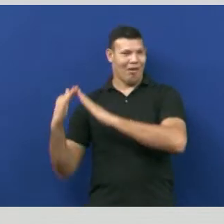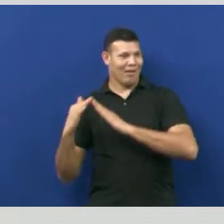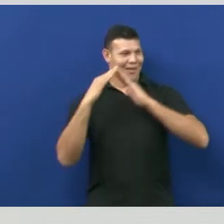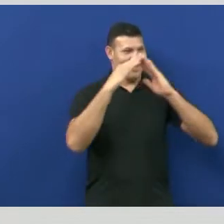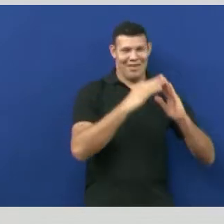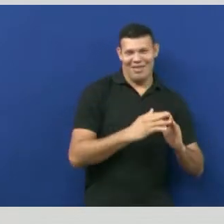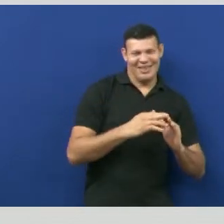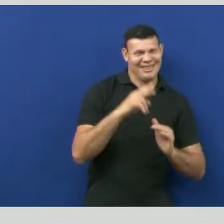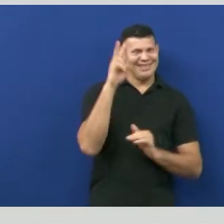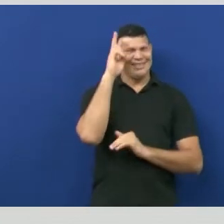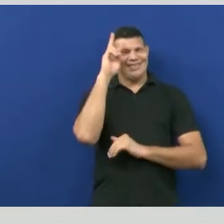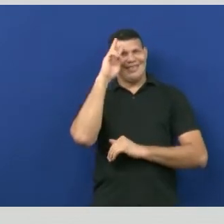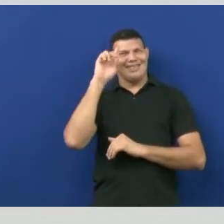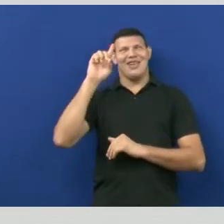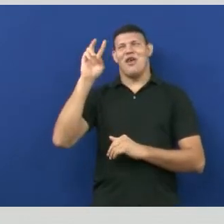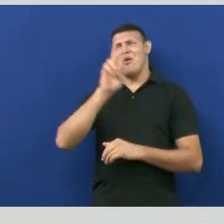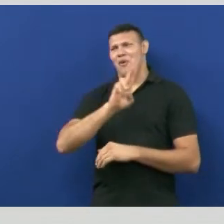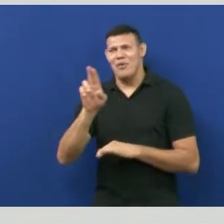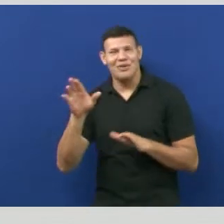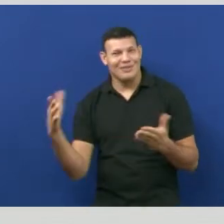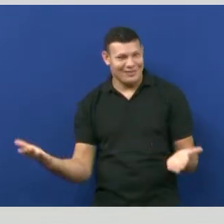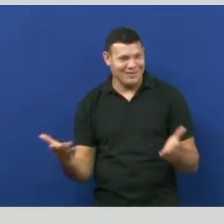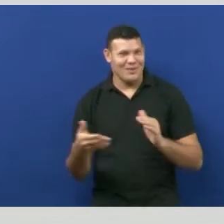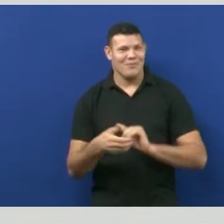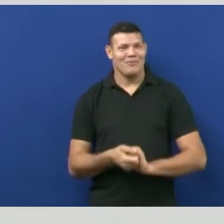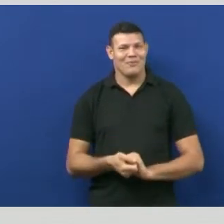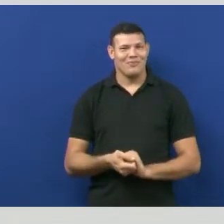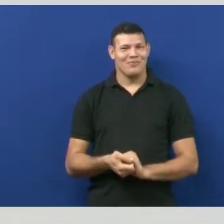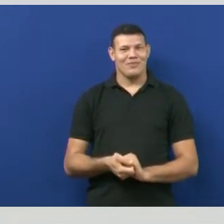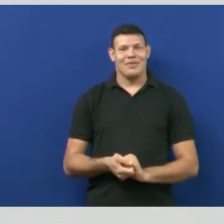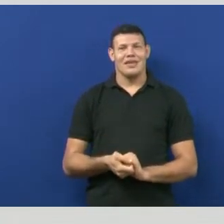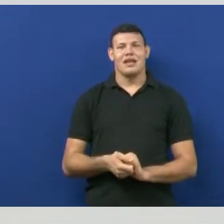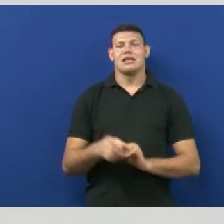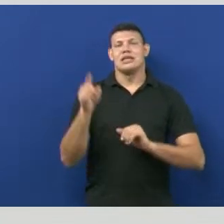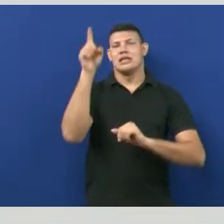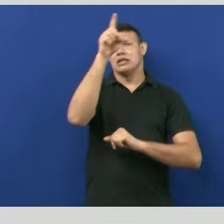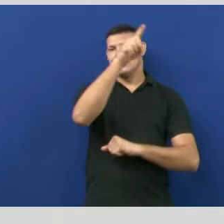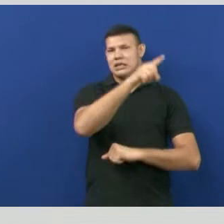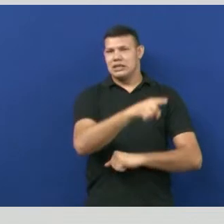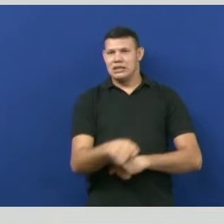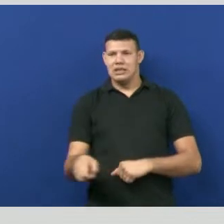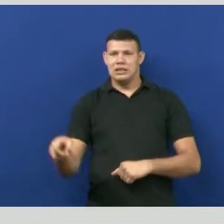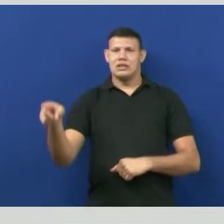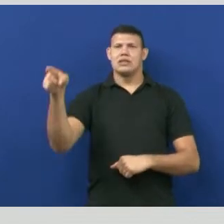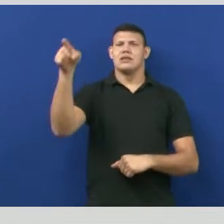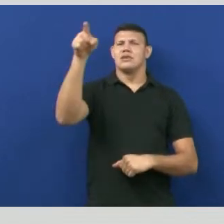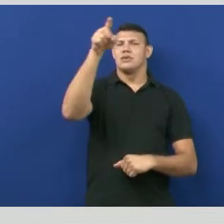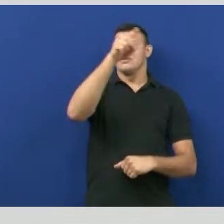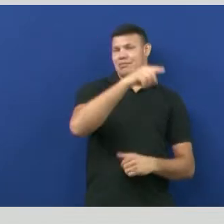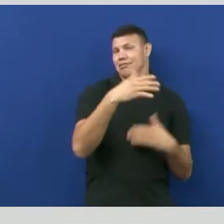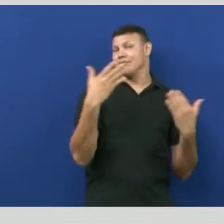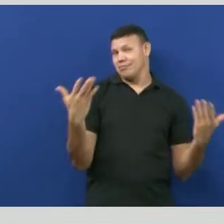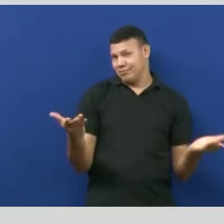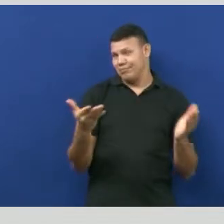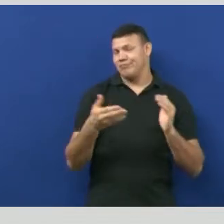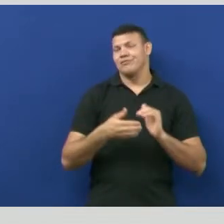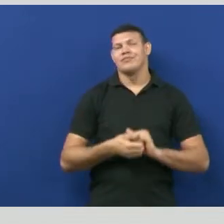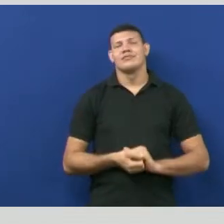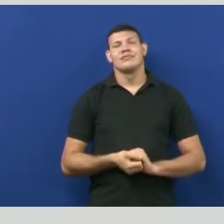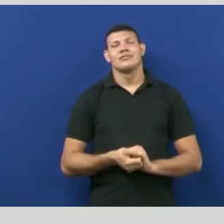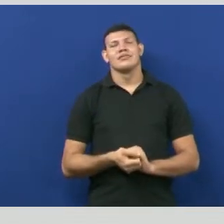não lembra o nome, ele é uma forma cíclica, ou seja, ele pode formar